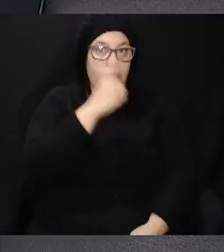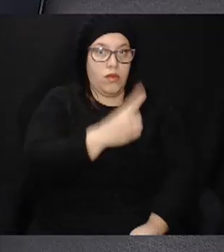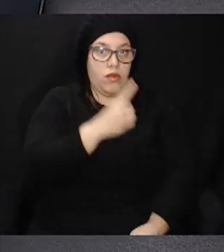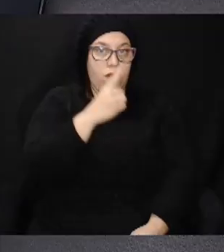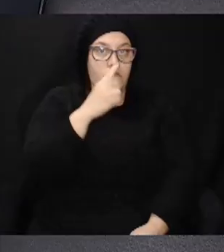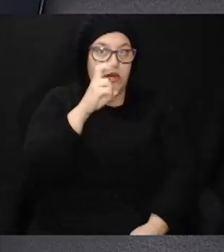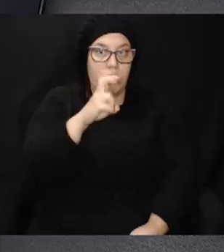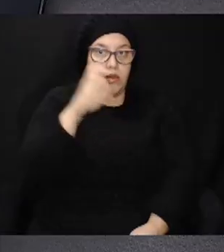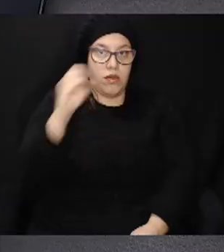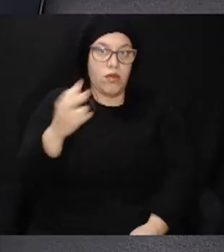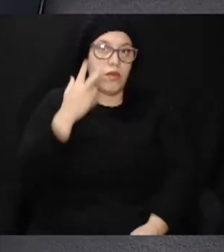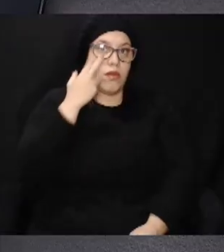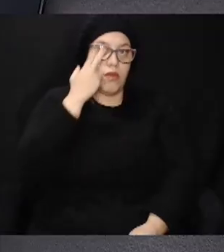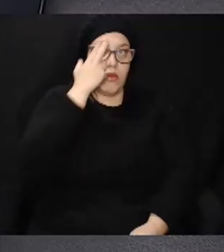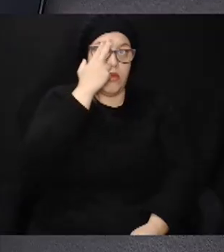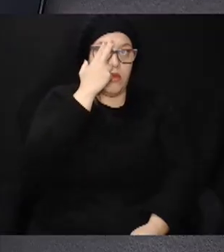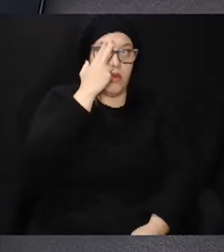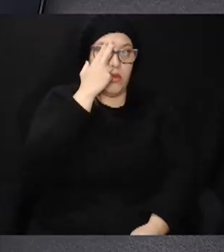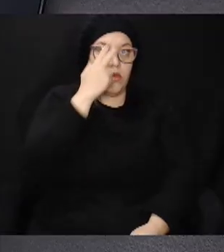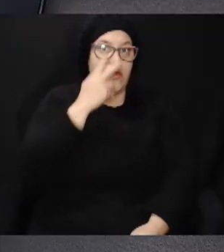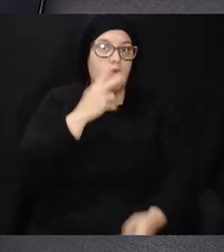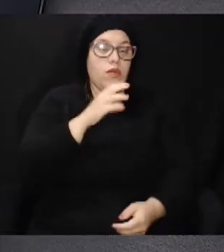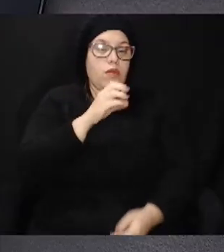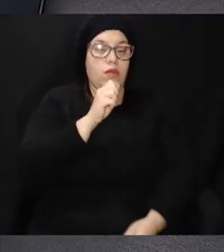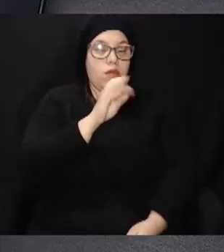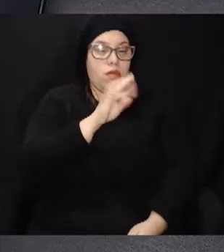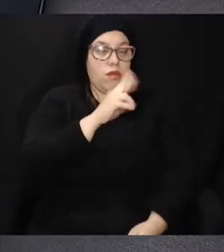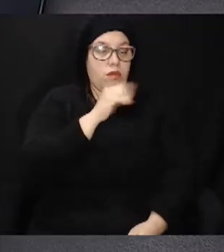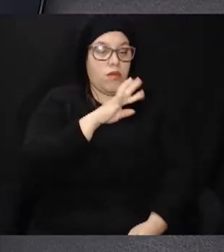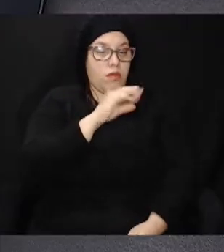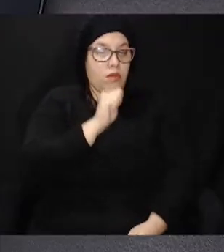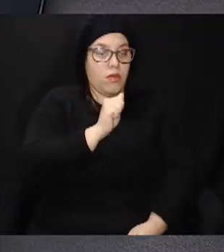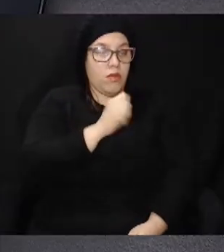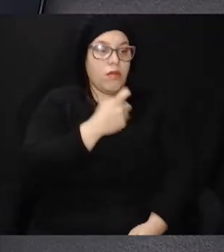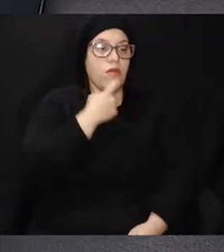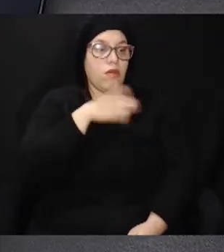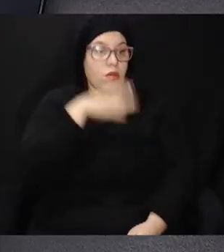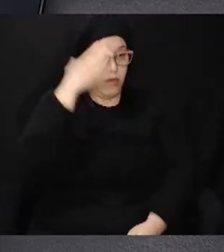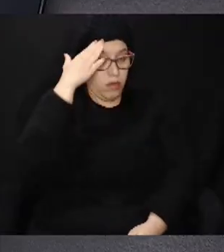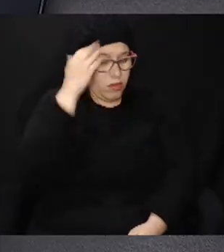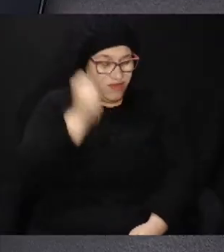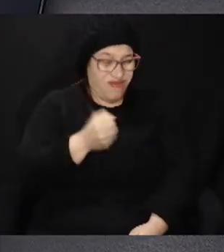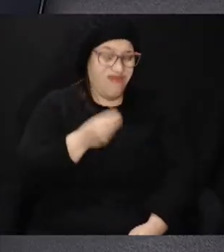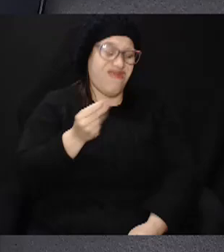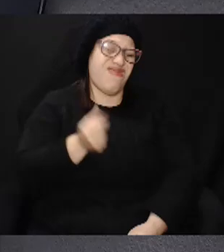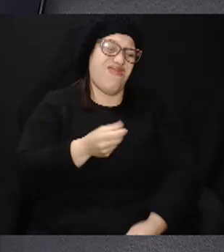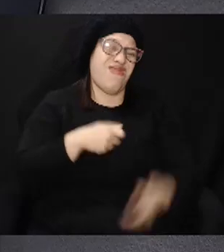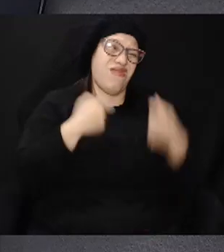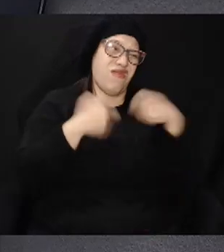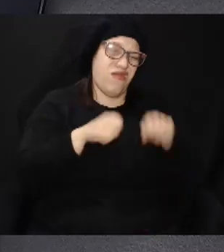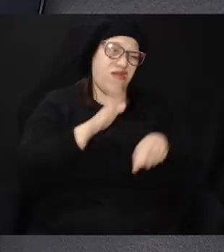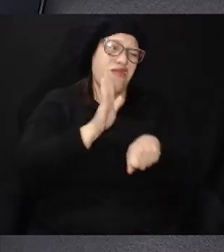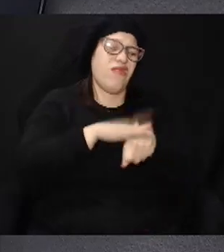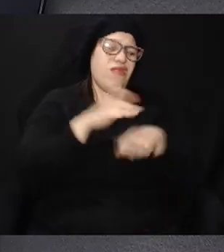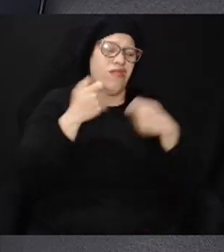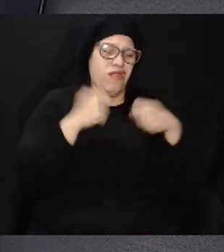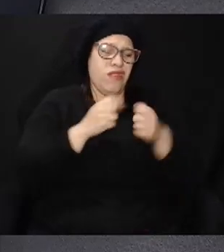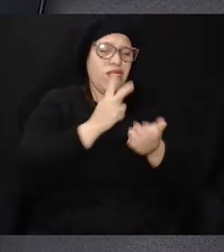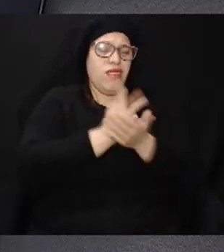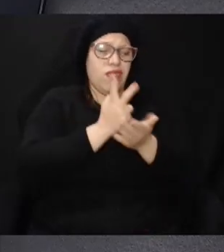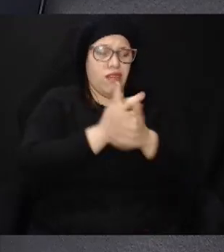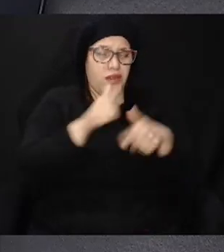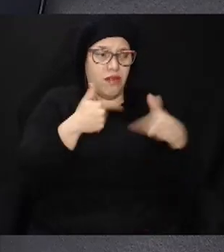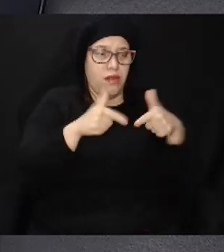1.150 cirurgias de catarata na cidade de Campinas. Nós sabemos que falta muito ainda a ser feito, precisa continuar o trabalho, a Santa Casa